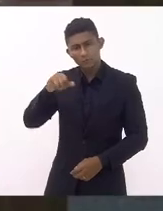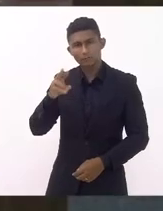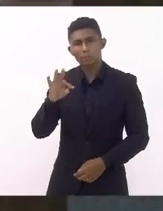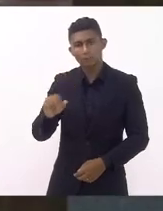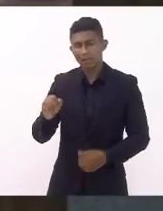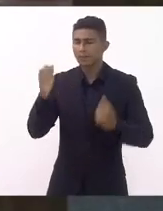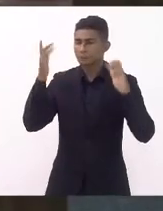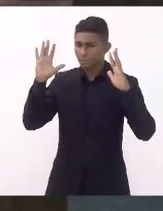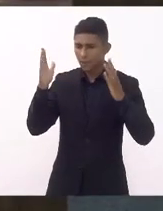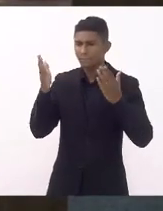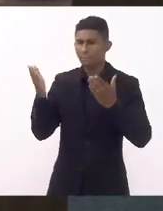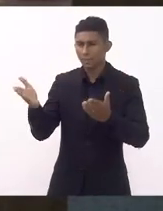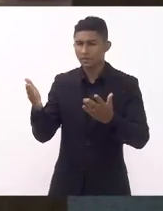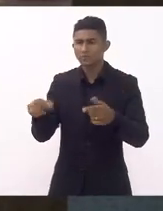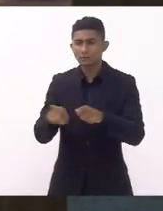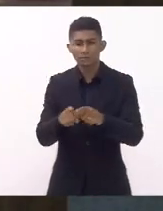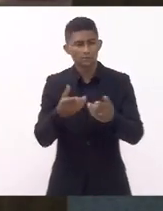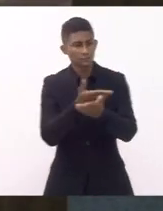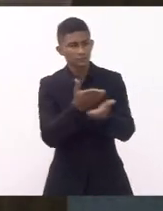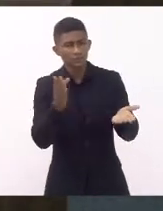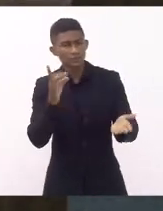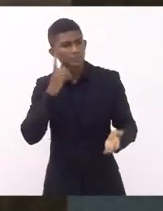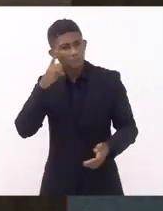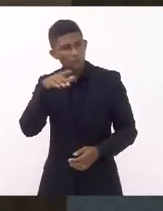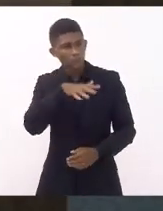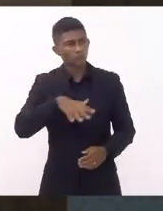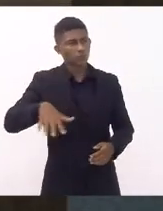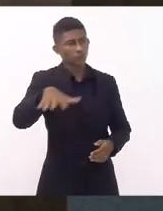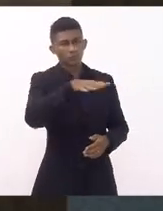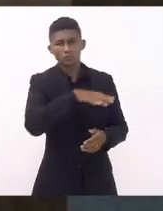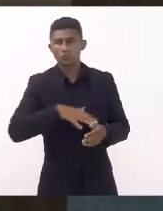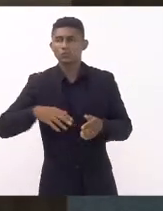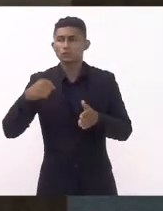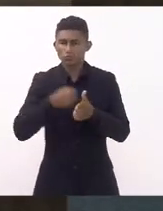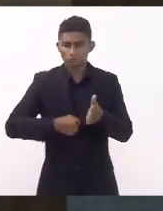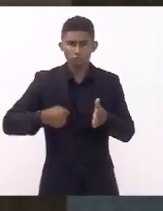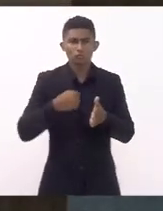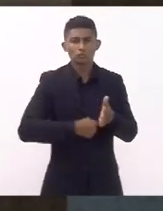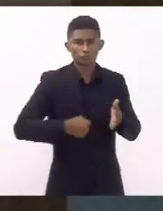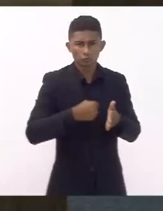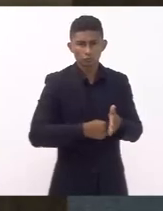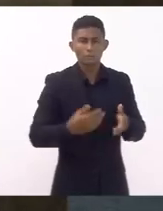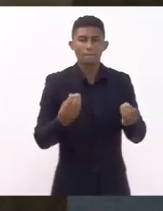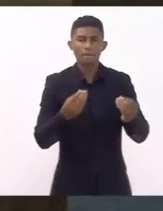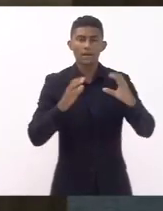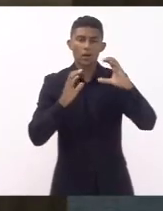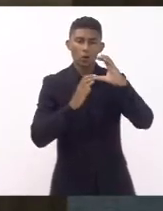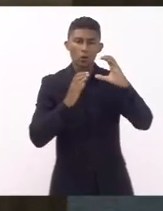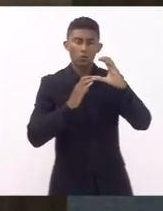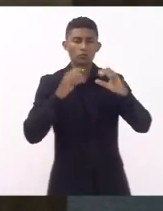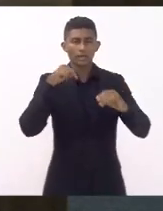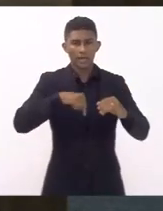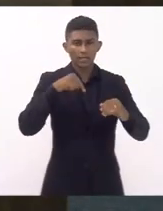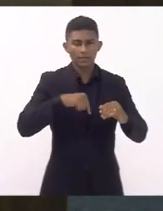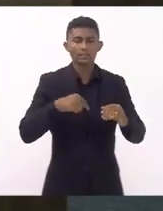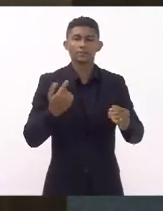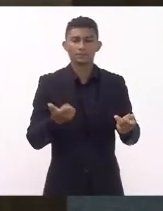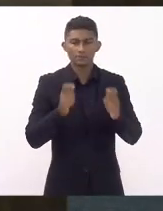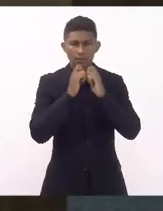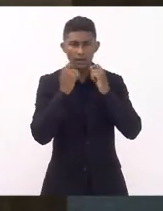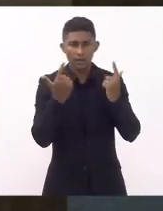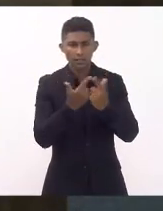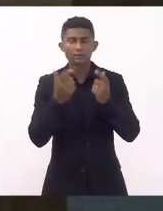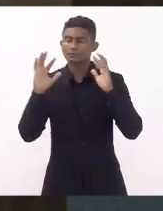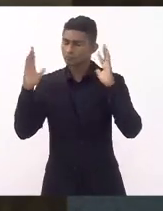parabenizar todos os deputados e deputadas que têm lutado pelo concurso público aqui na casa. A gente aqui no